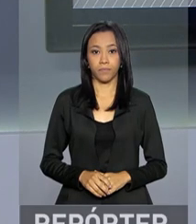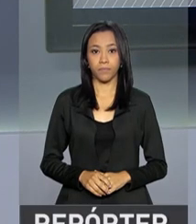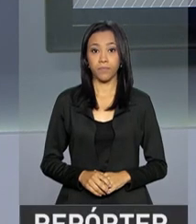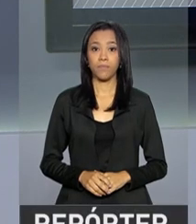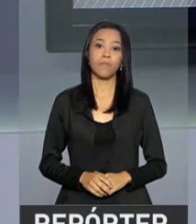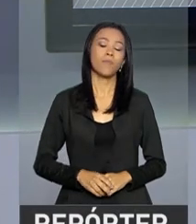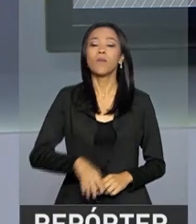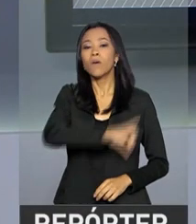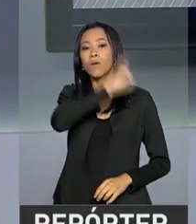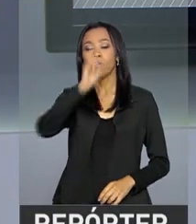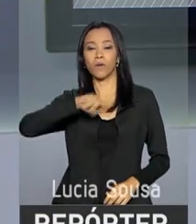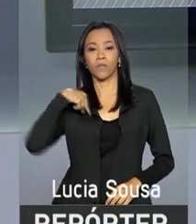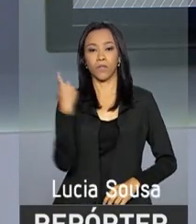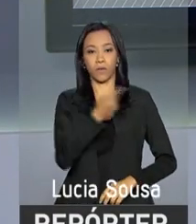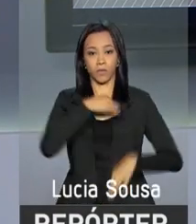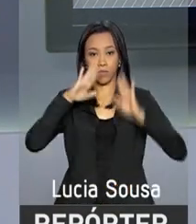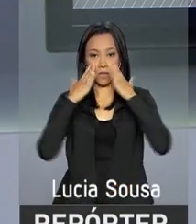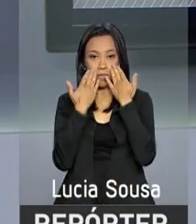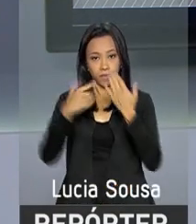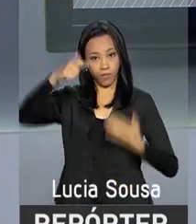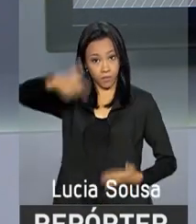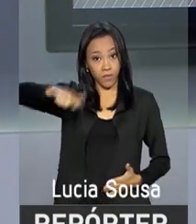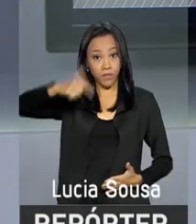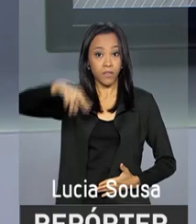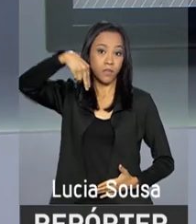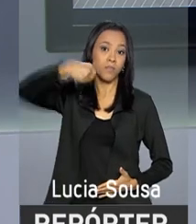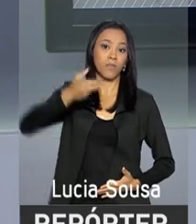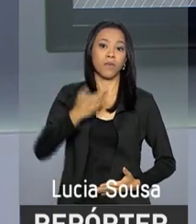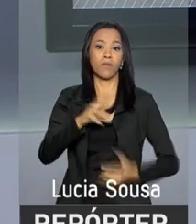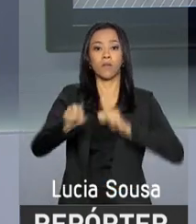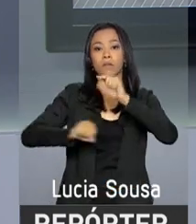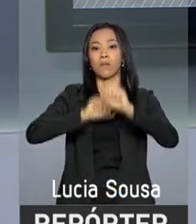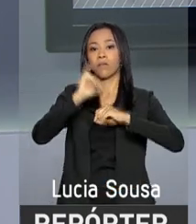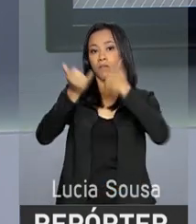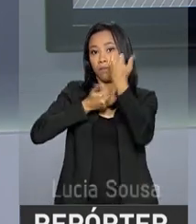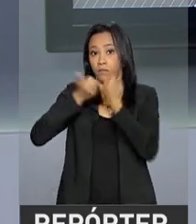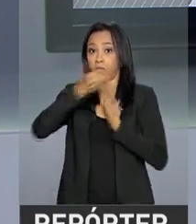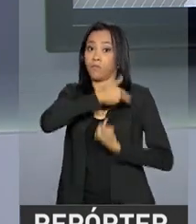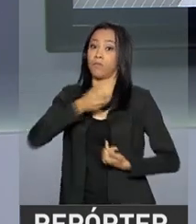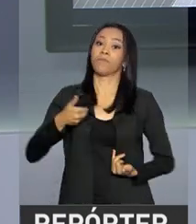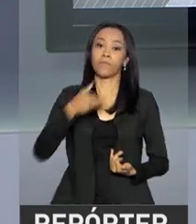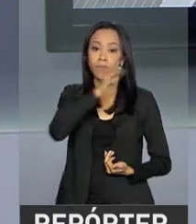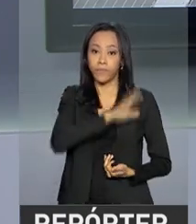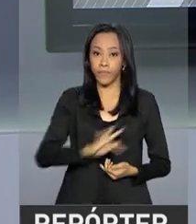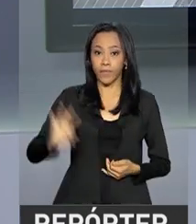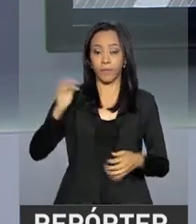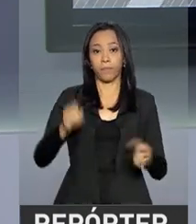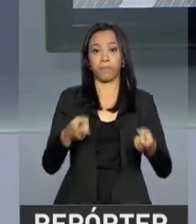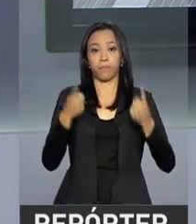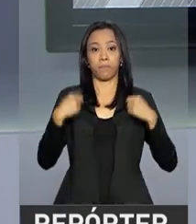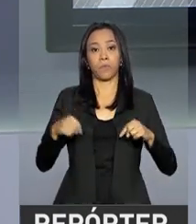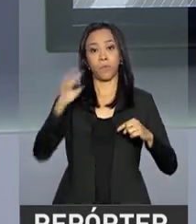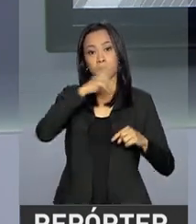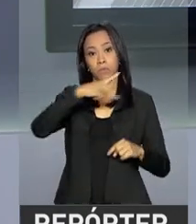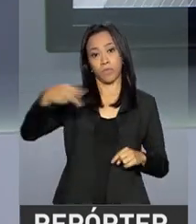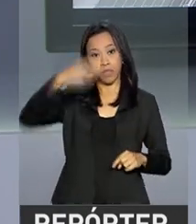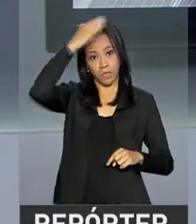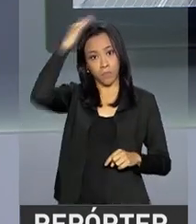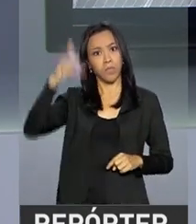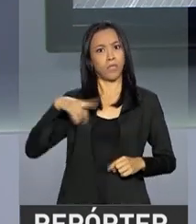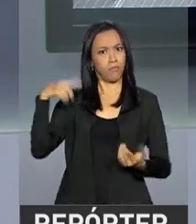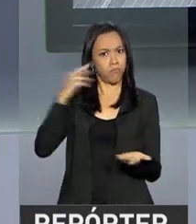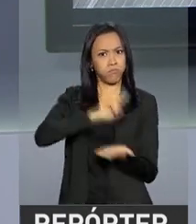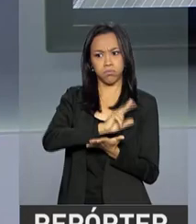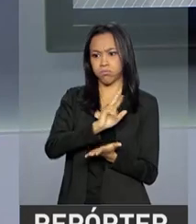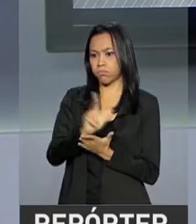olá estamos de volta com repórter nbr com as notícias do governo federal o presidente michel temer tem uma agenda cheia nesta